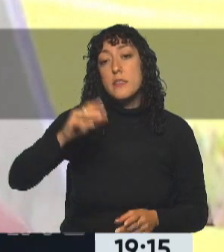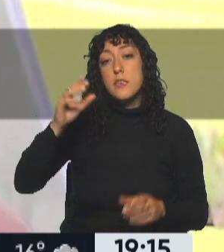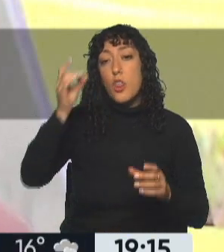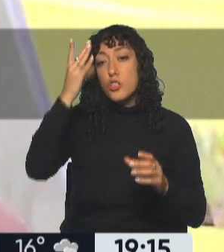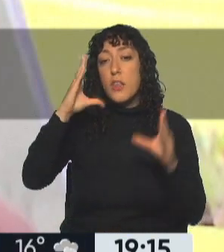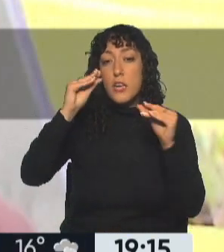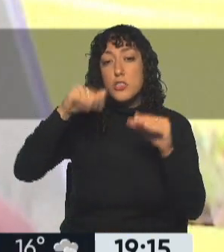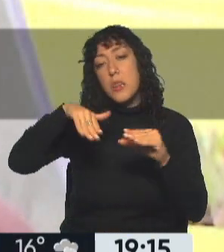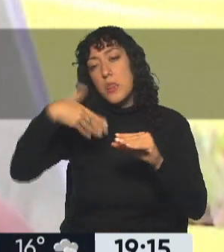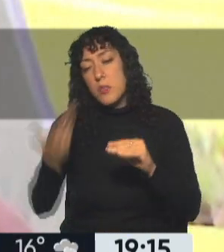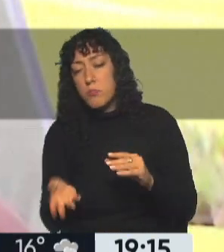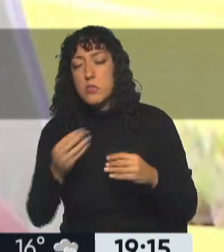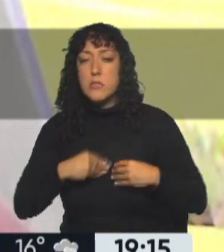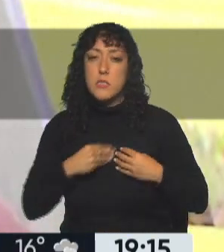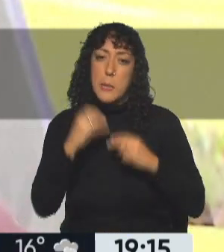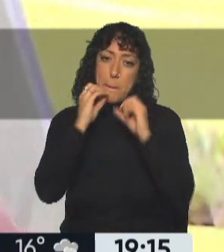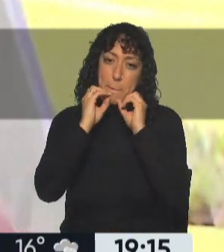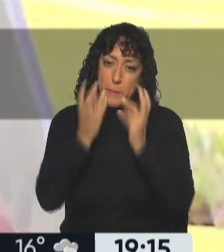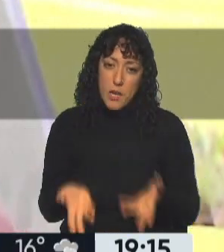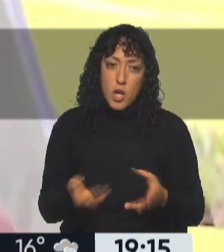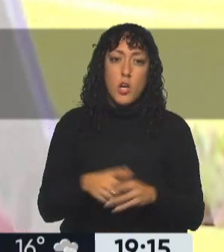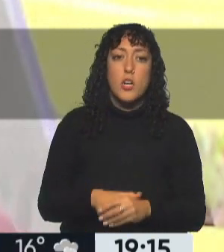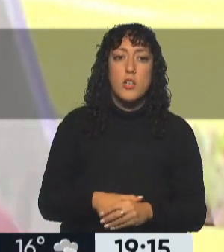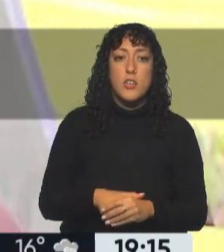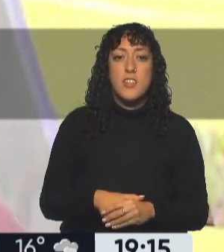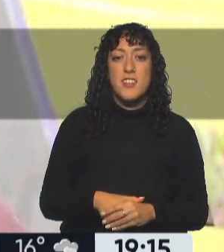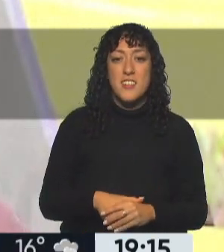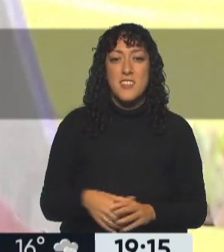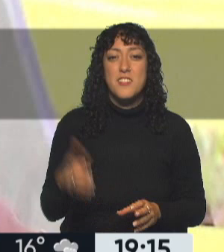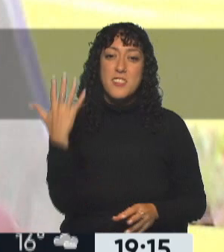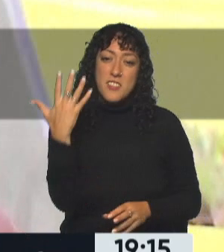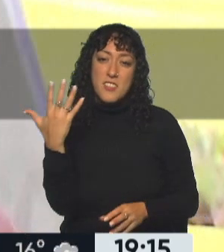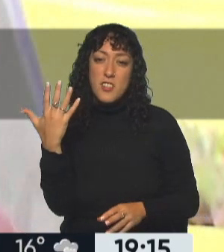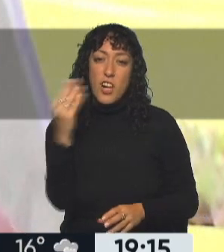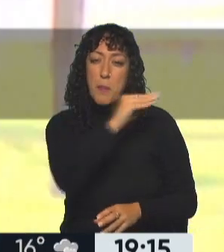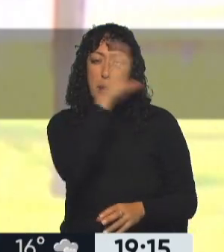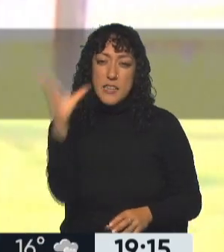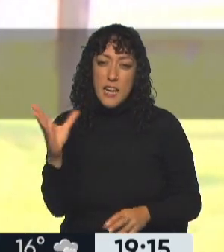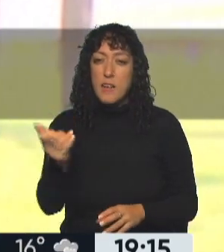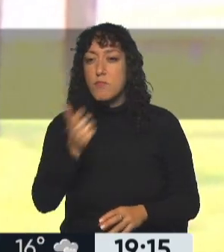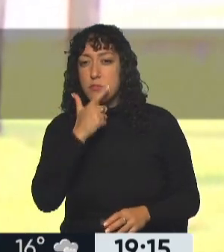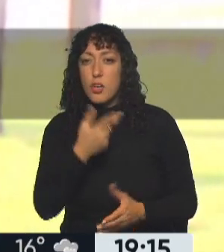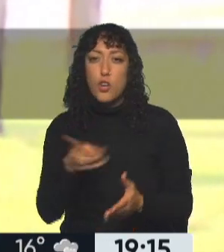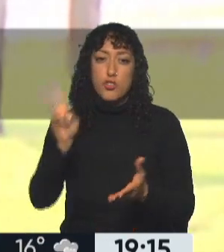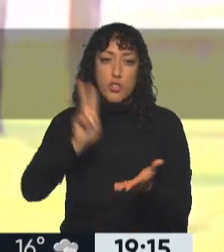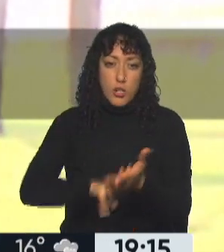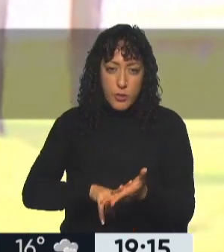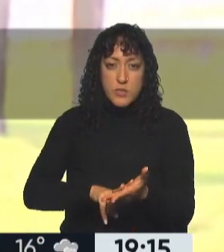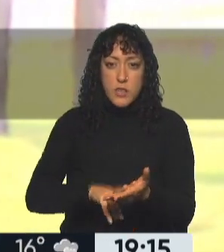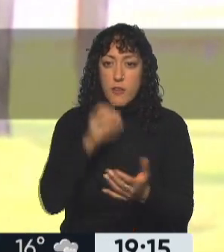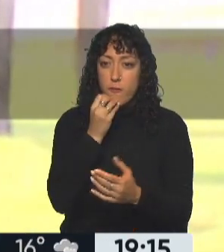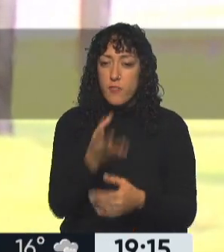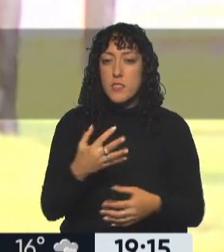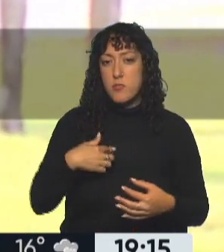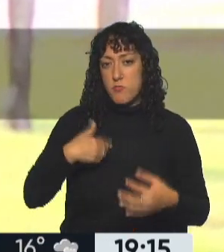eu consegui sentir alguma melhora. Às 5 da manhã tomei a segunda dose da cloroquina e eu confesso a vocês,